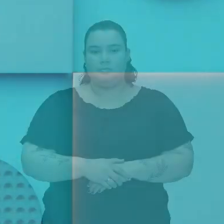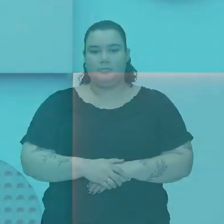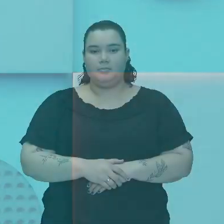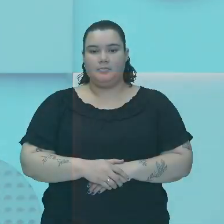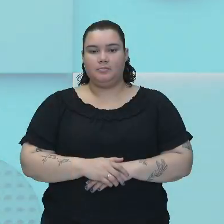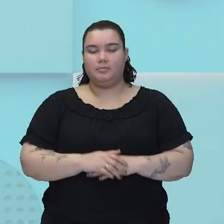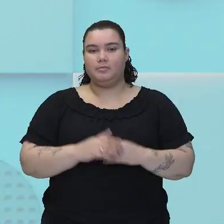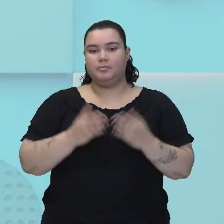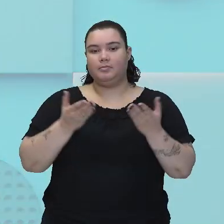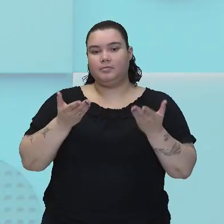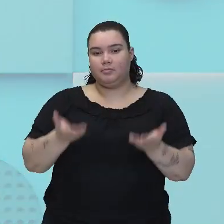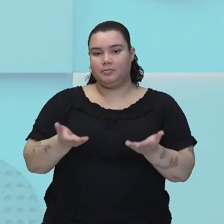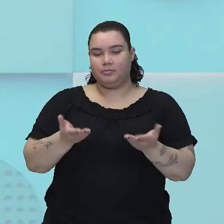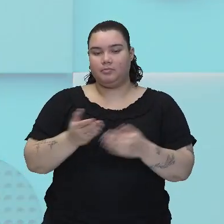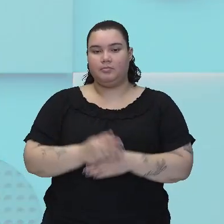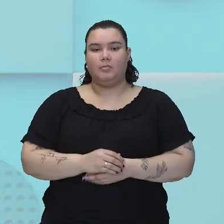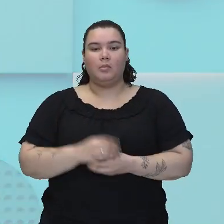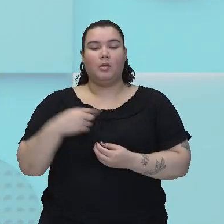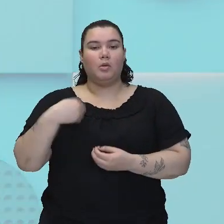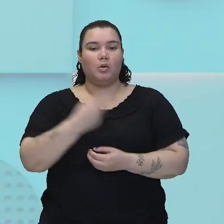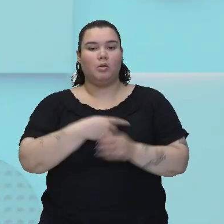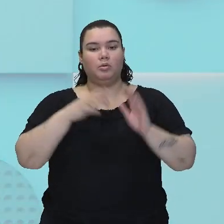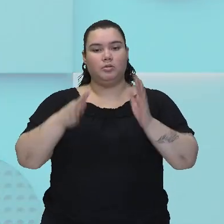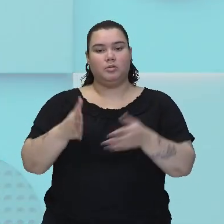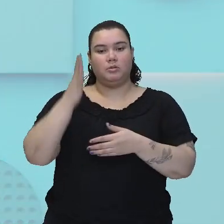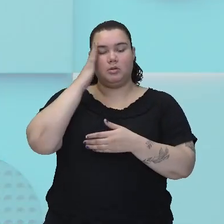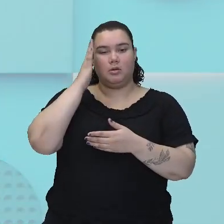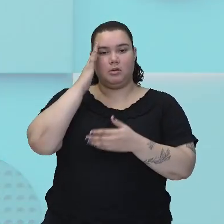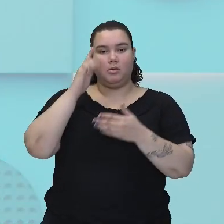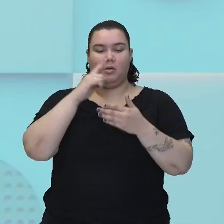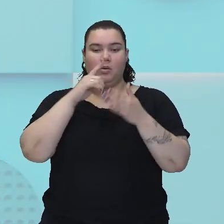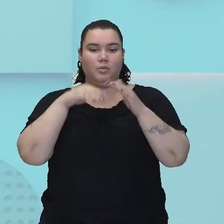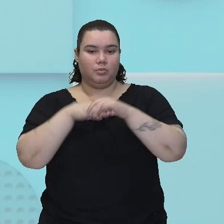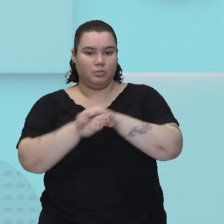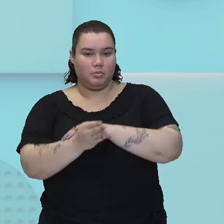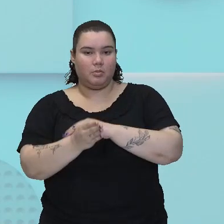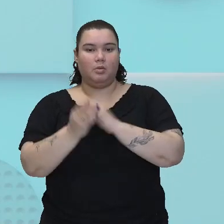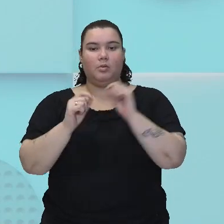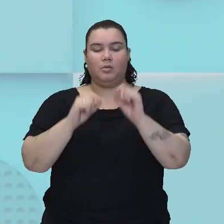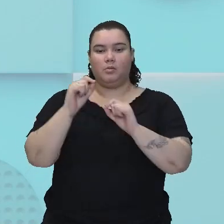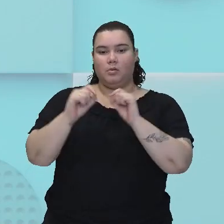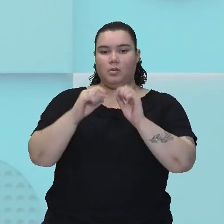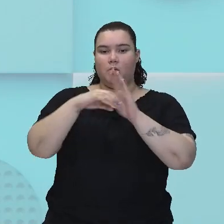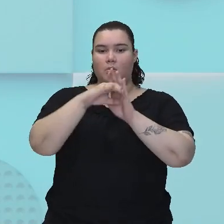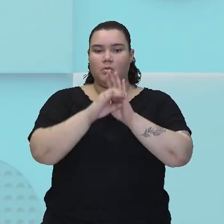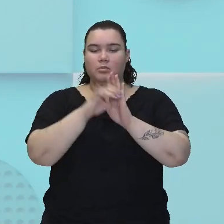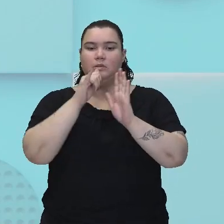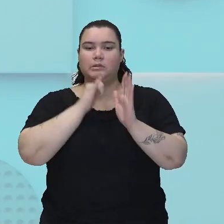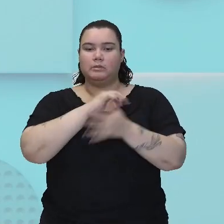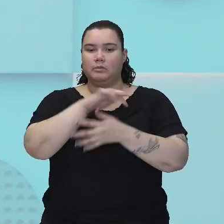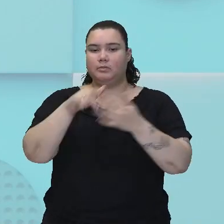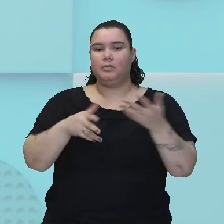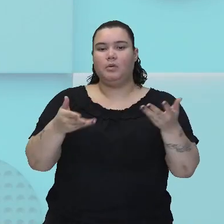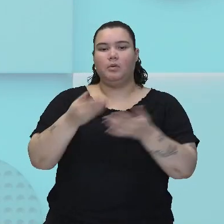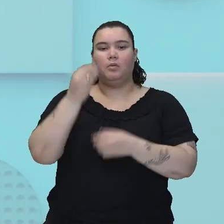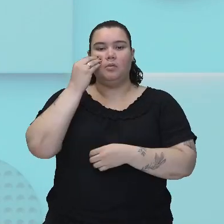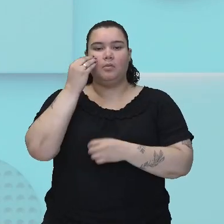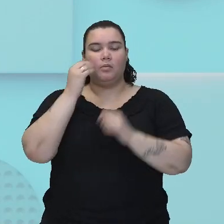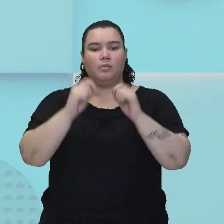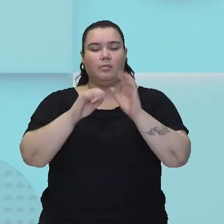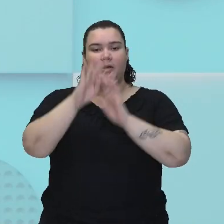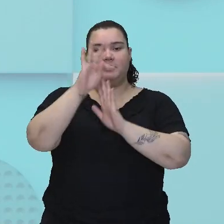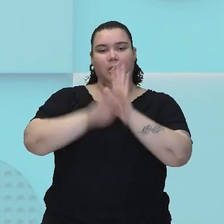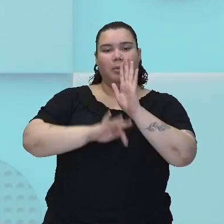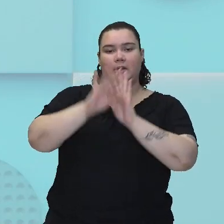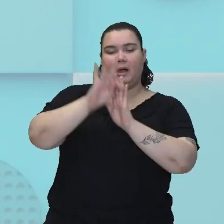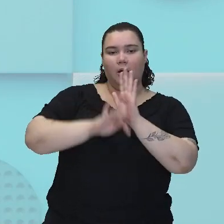Como já é nosso costume, antes da gente passar para os nossos conceitos e exemplos, e são muitos hoje, bora dar uma olhadinha num texto que a gente preparou